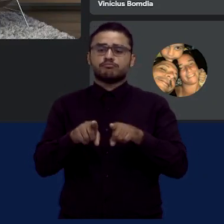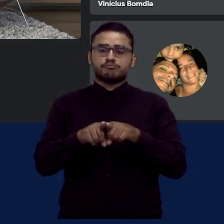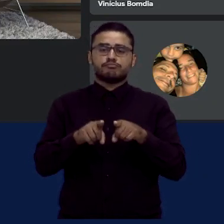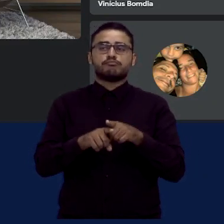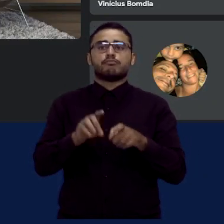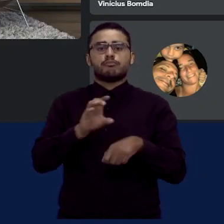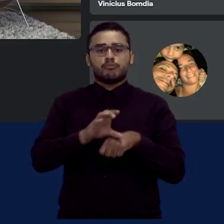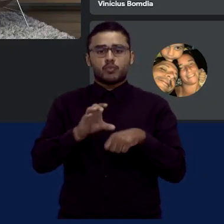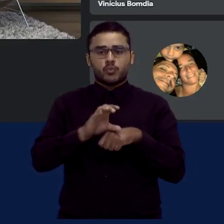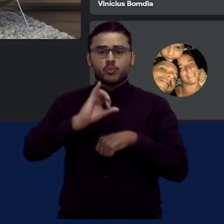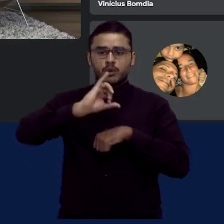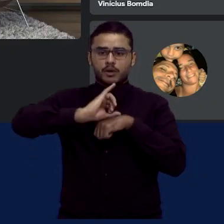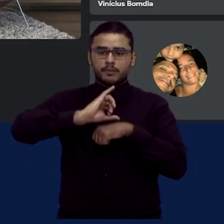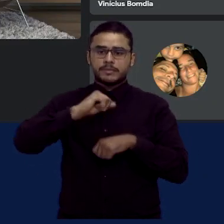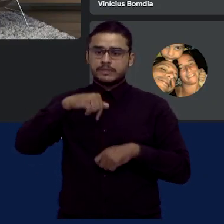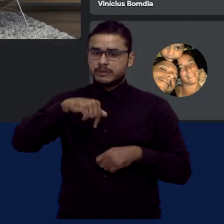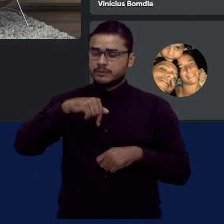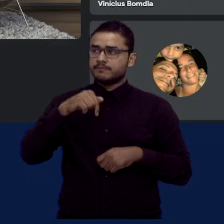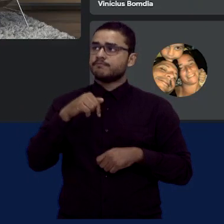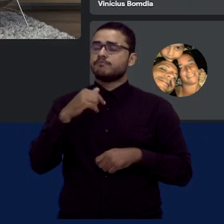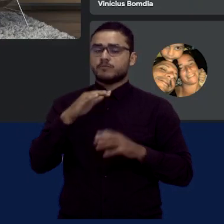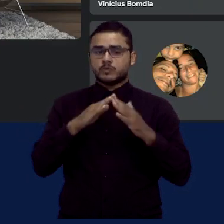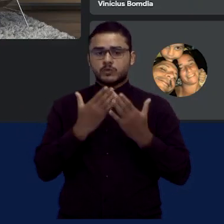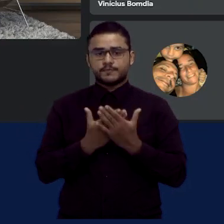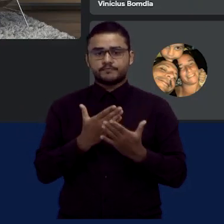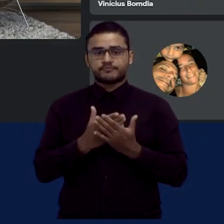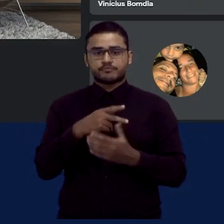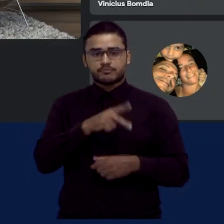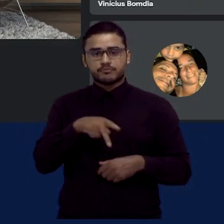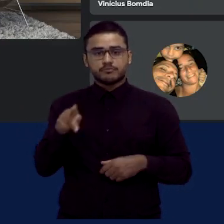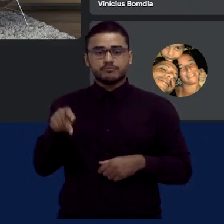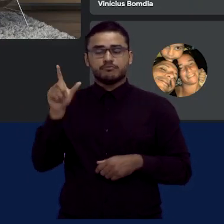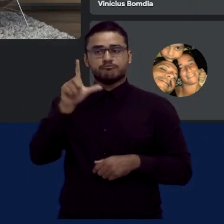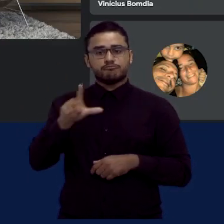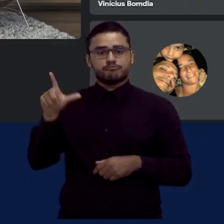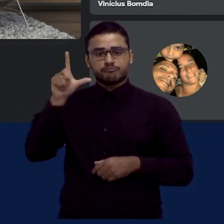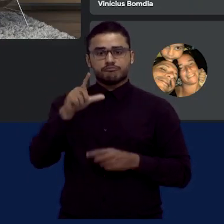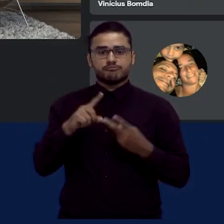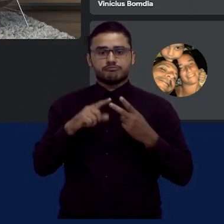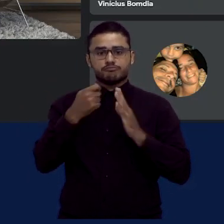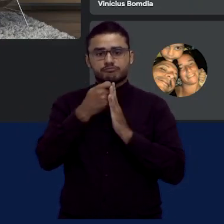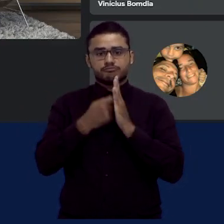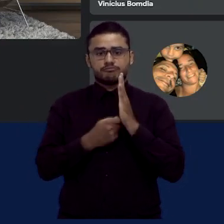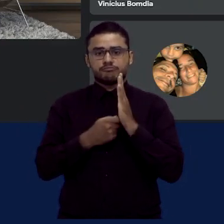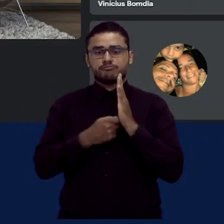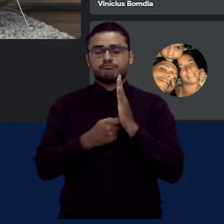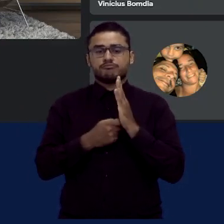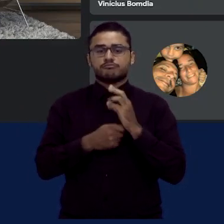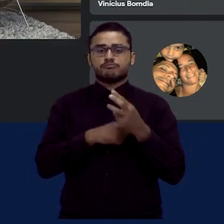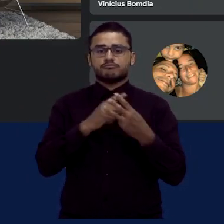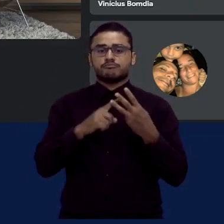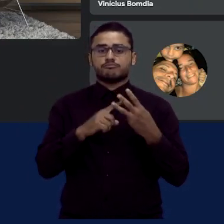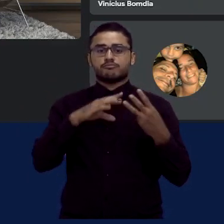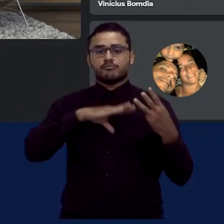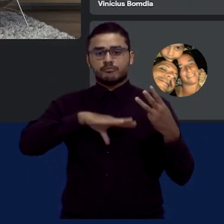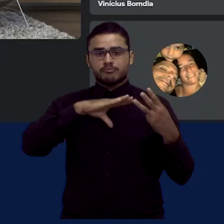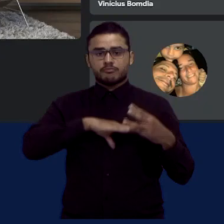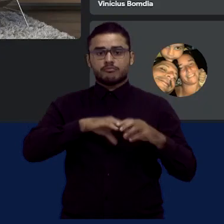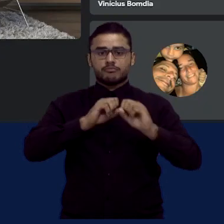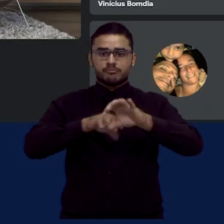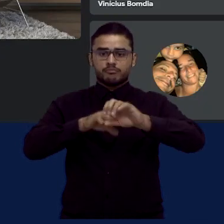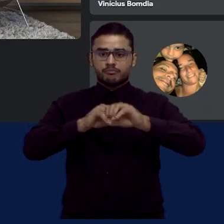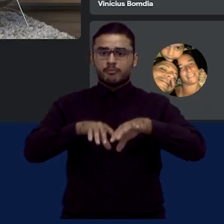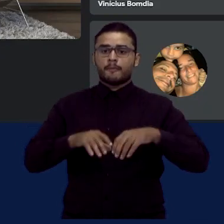trabalhei em escolas do interior e escolas da capital como professor de literatura, redação e língua portuguesa.